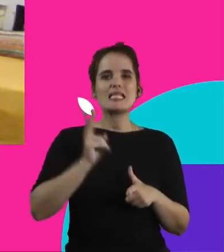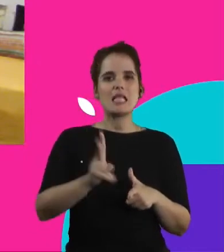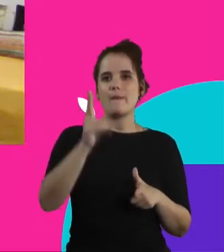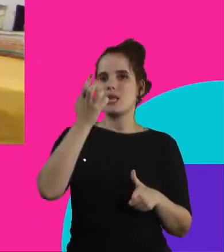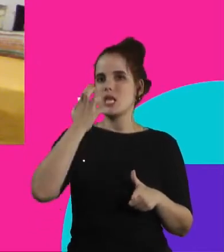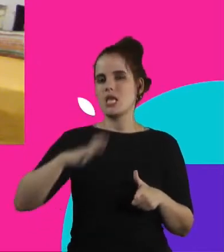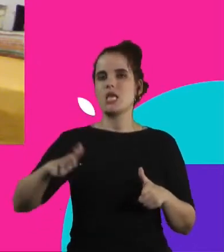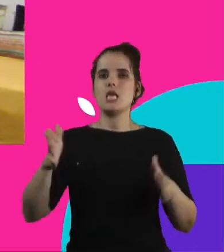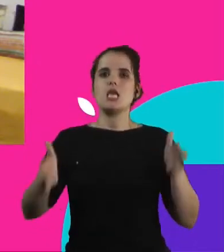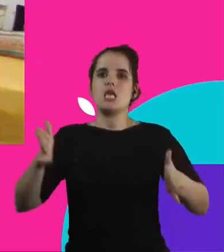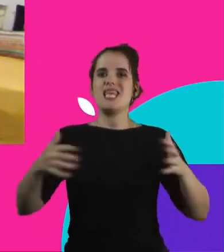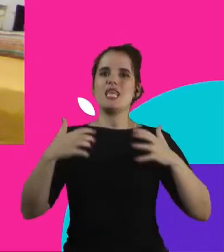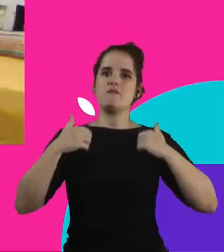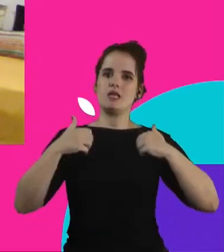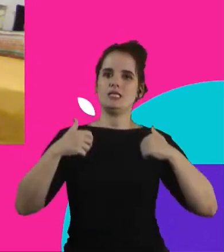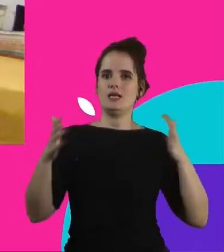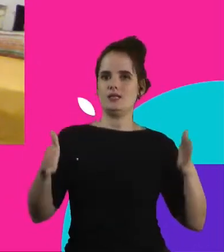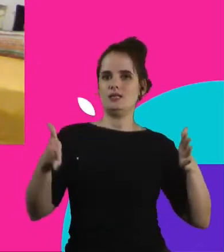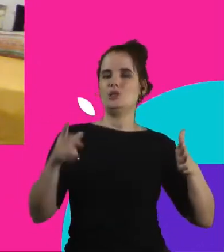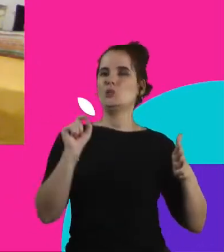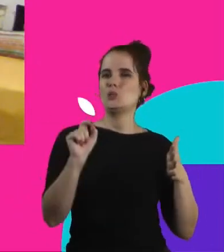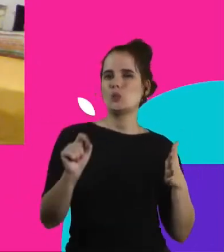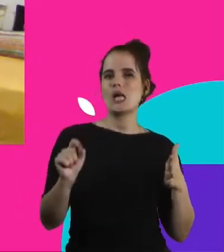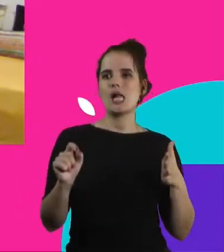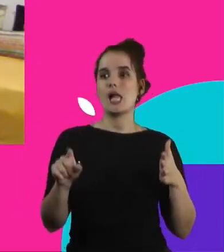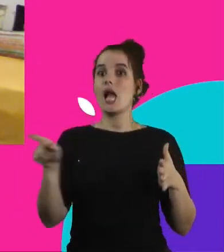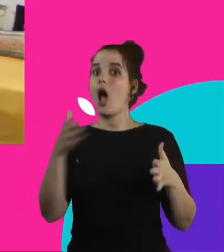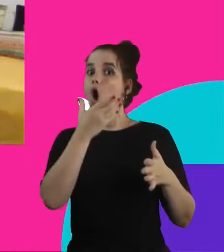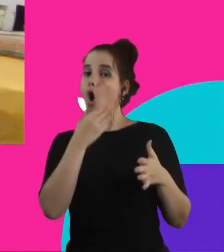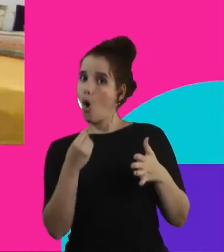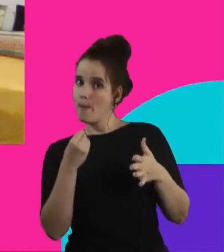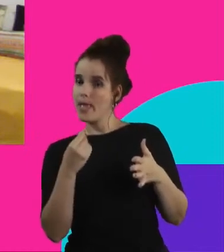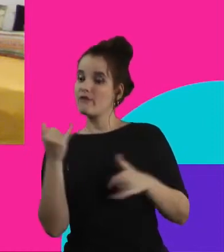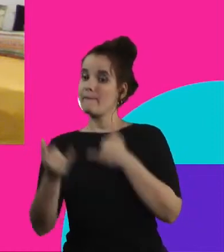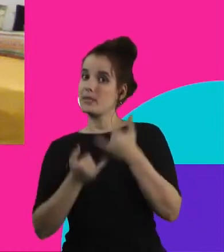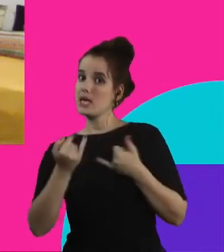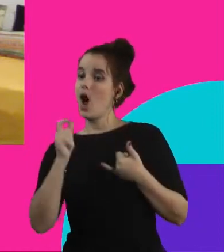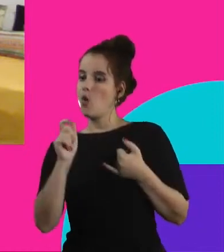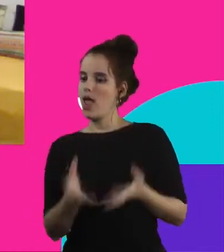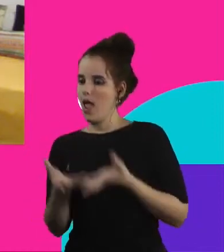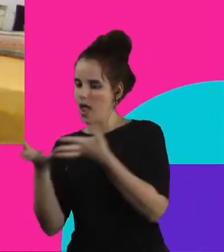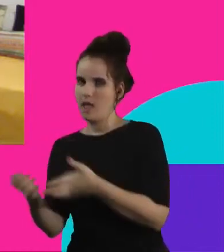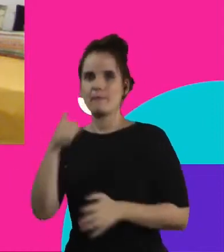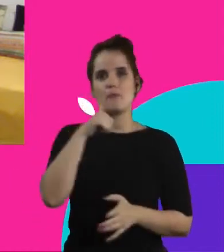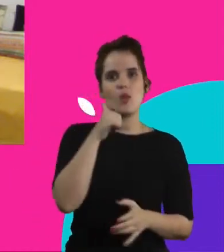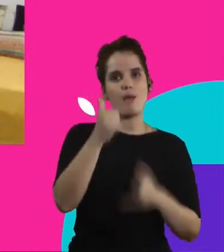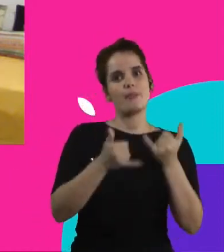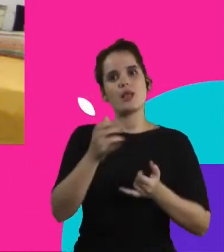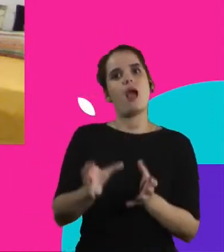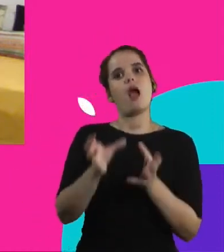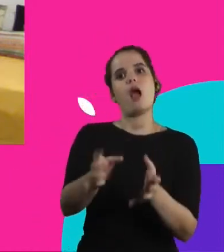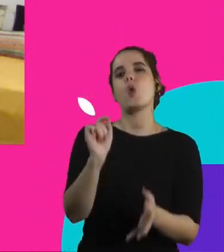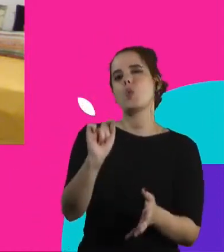a gente começa a definir o que um menino ou uma menina vão brincar, sabe? Quando a gente começa a fazer essa divisão de brinquedos e